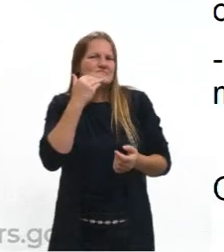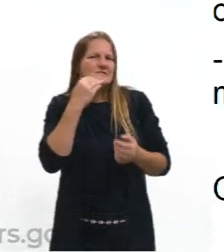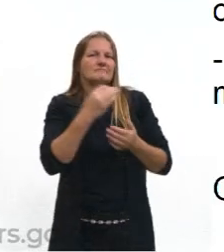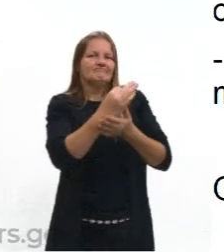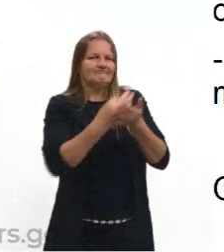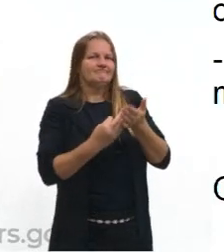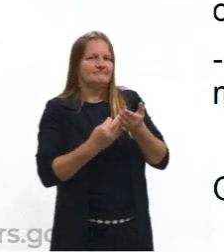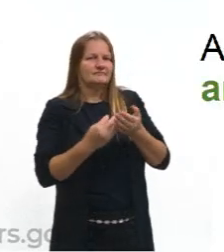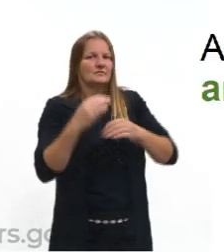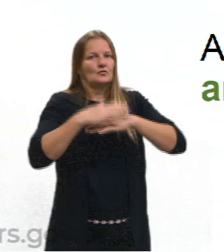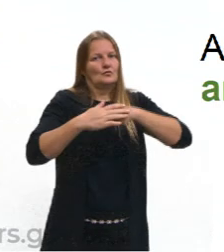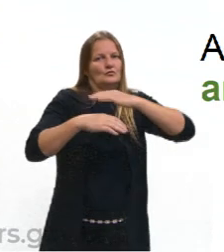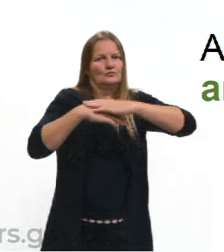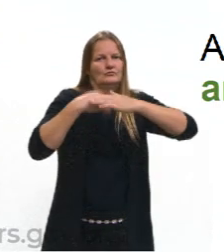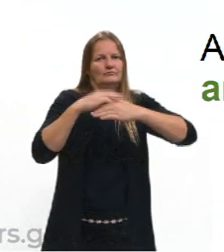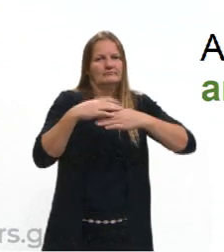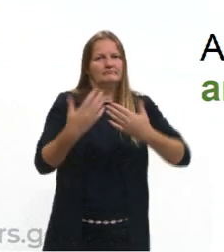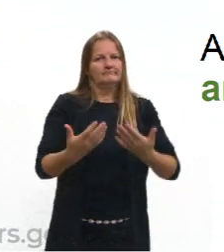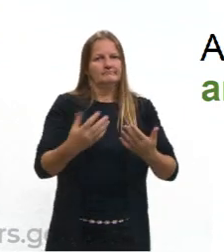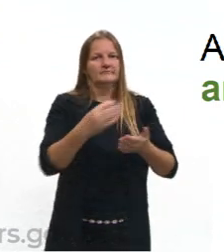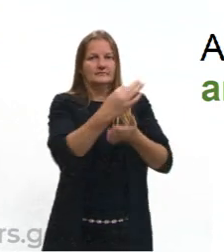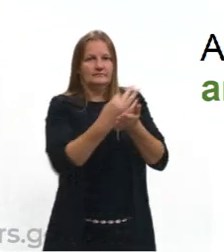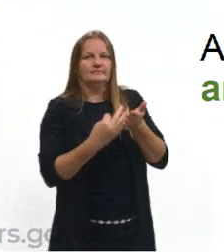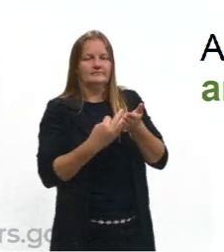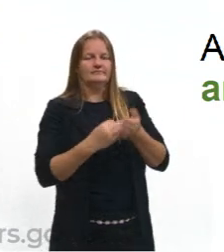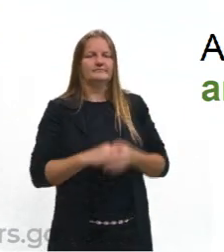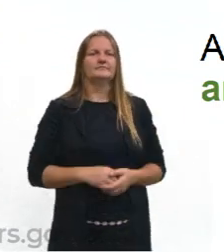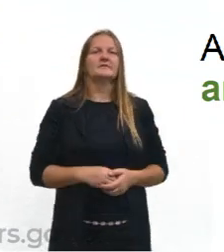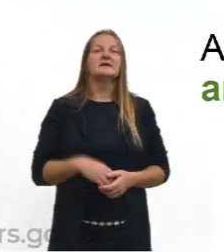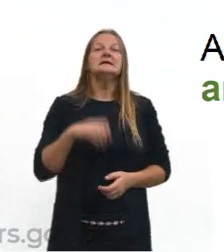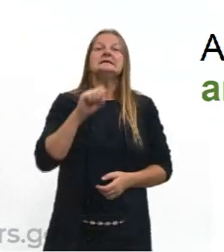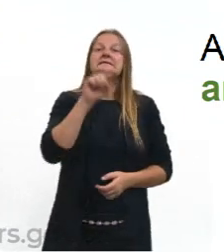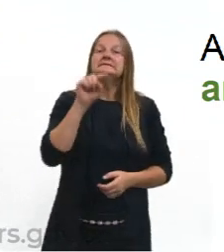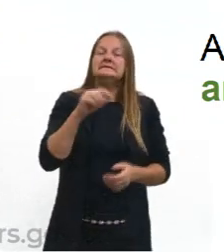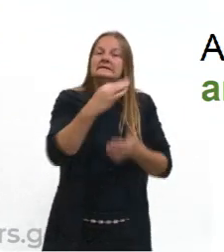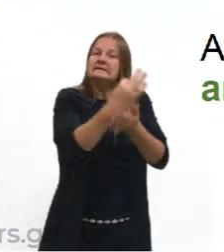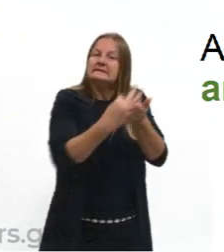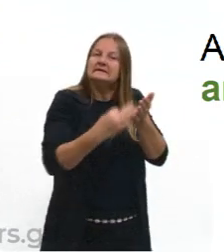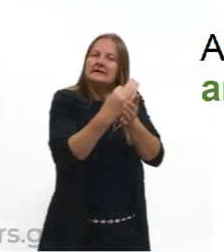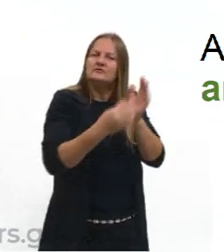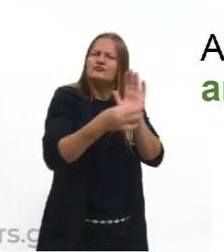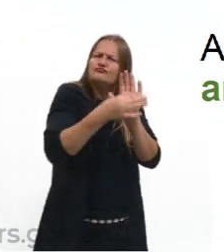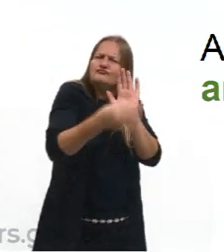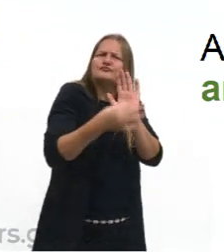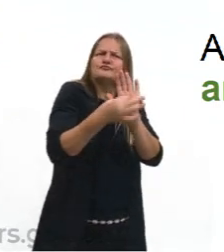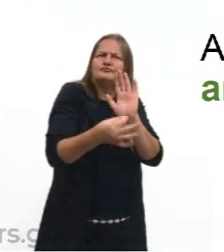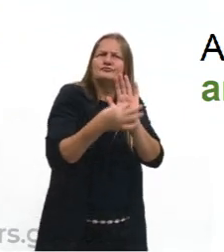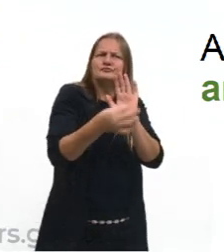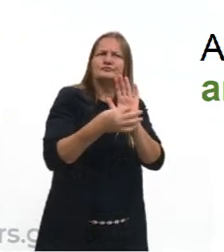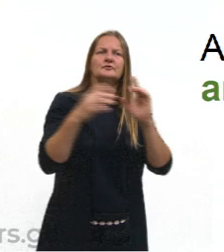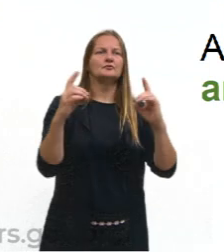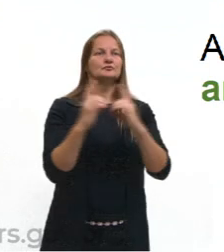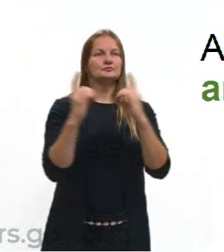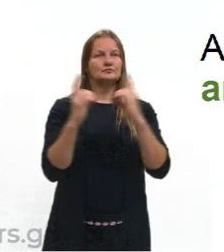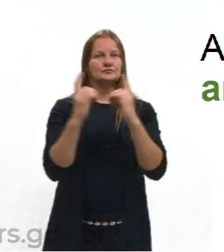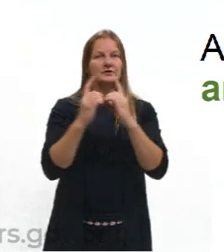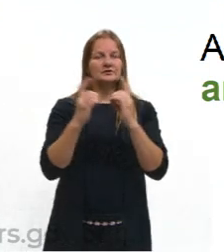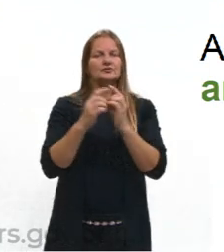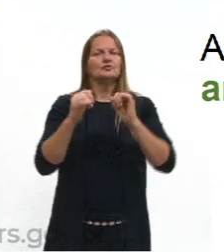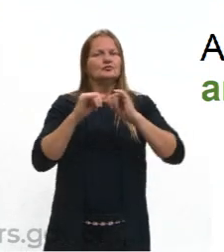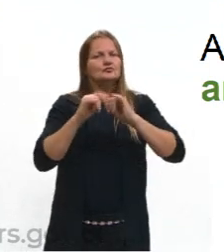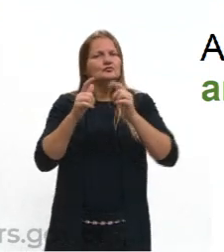nessa construção é um textos argumentativos didáticos